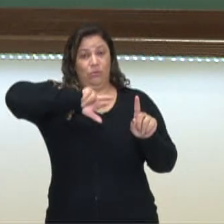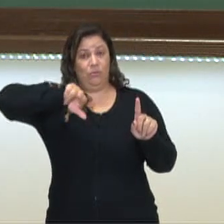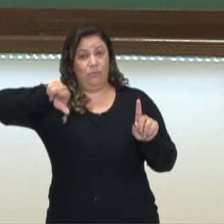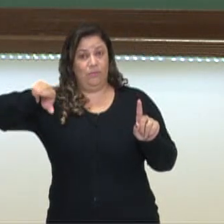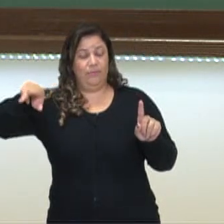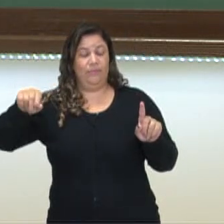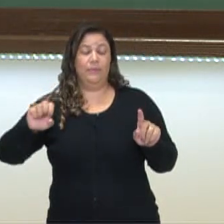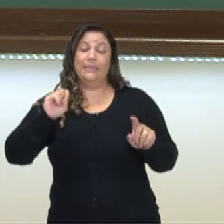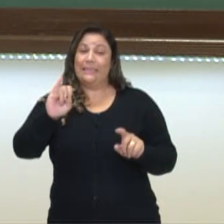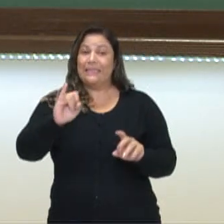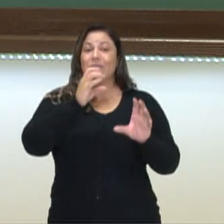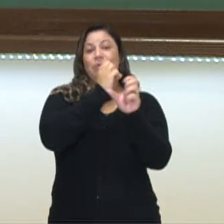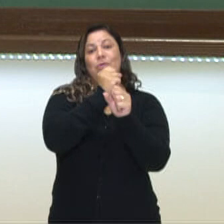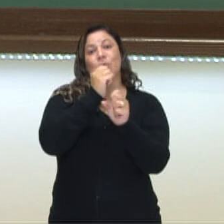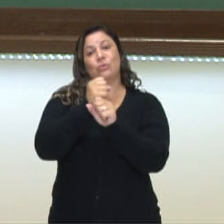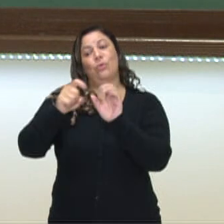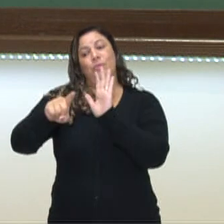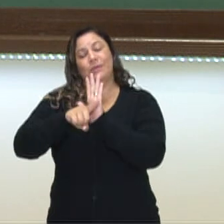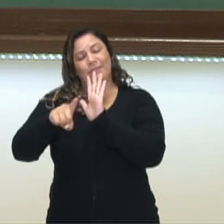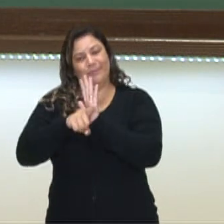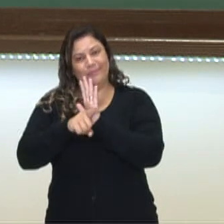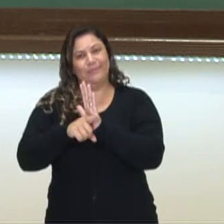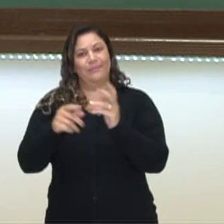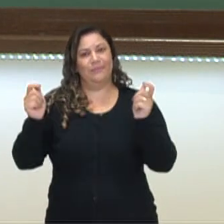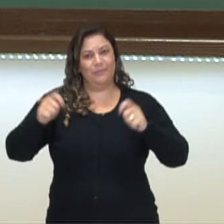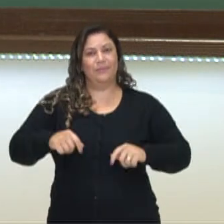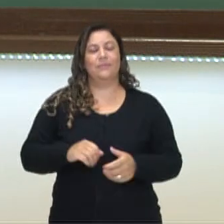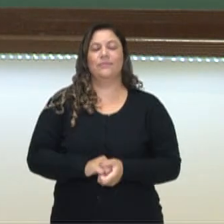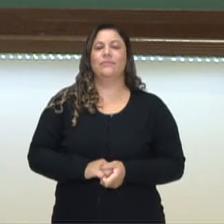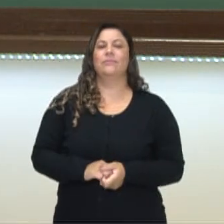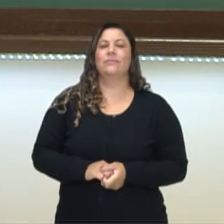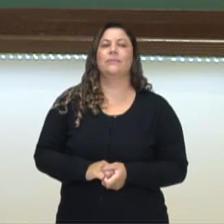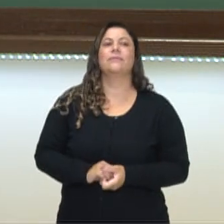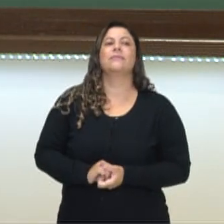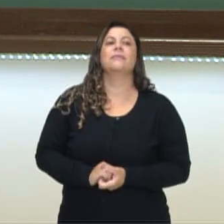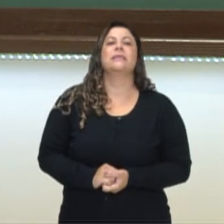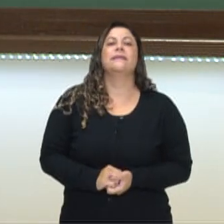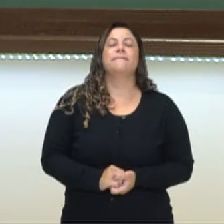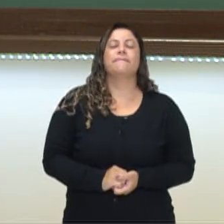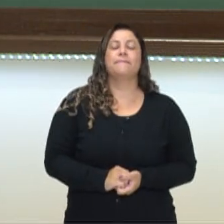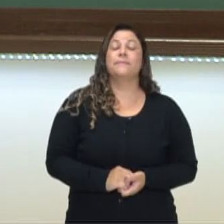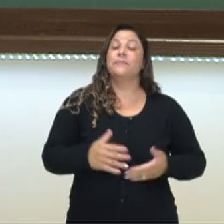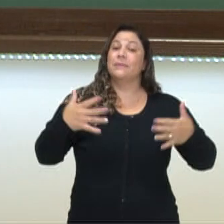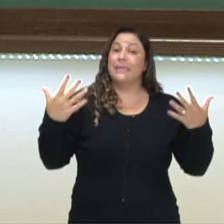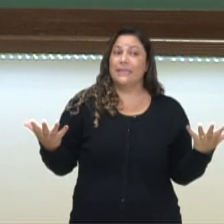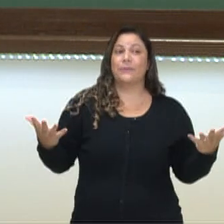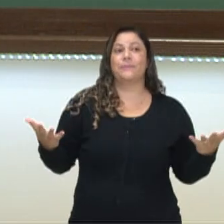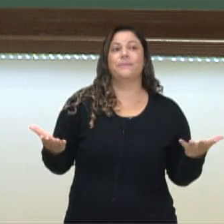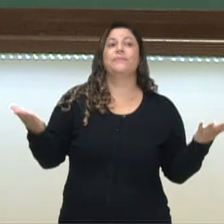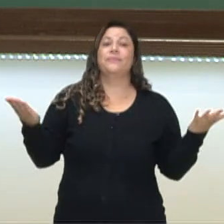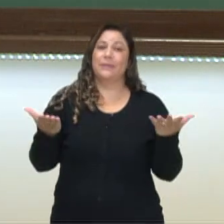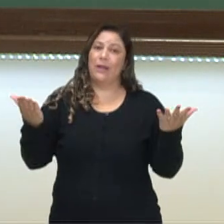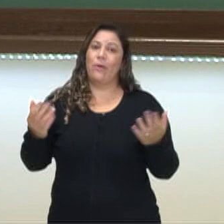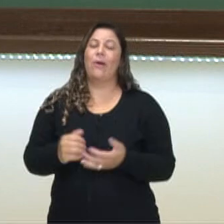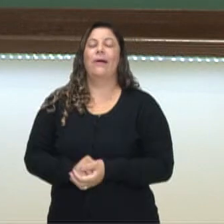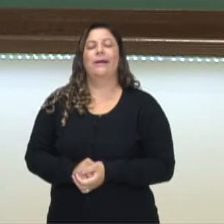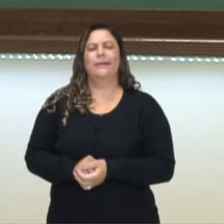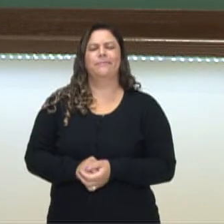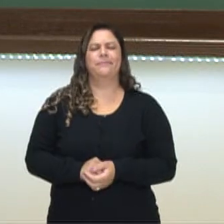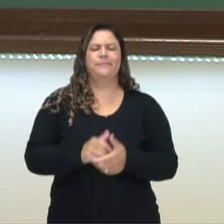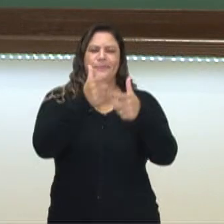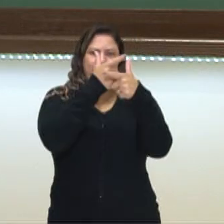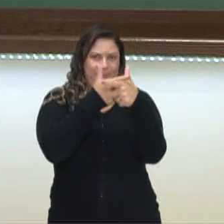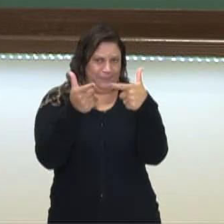uma subtração. É o famoso propriedade conhecida como chuveirinho, tá? Muito bem. Dito isso, vamos a um